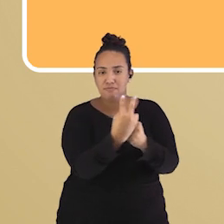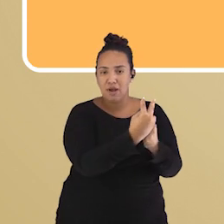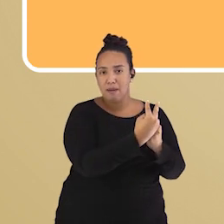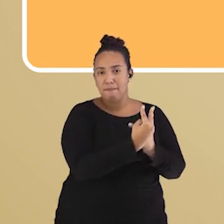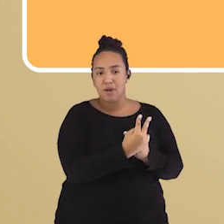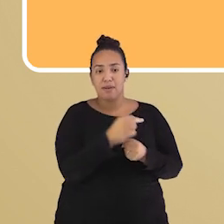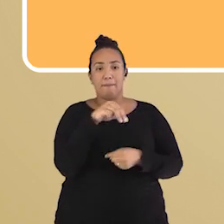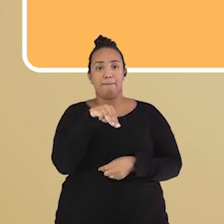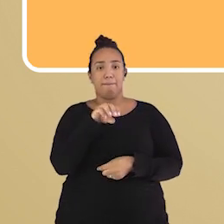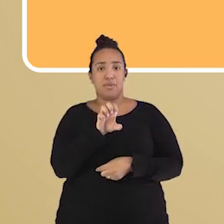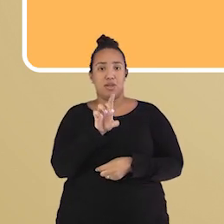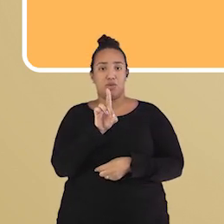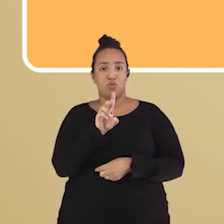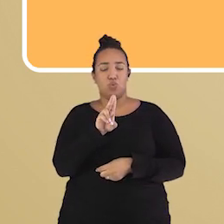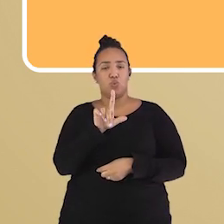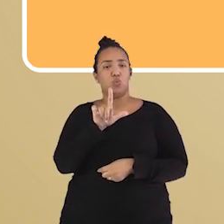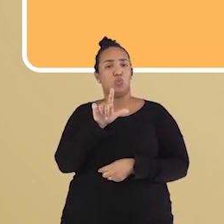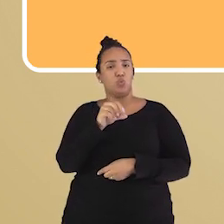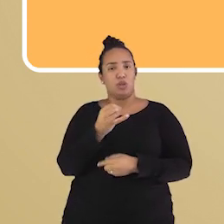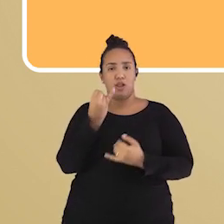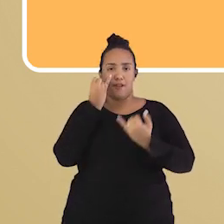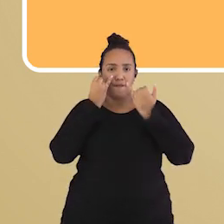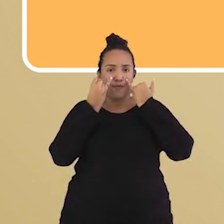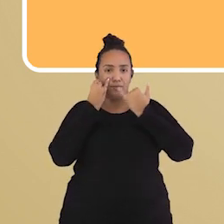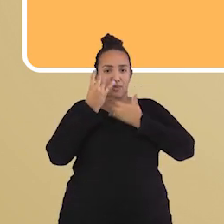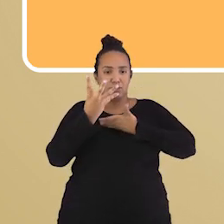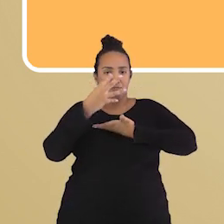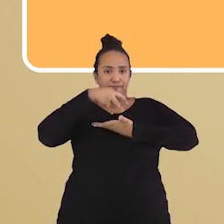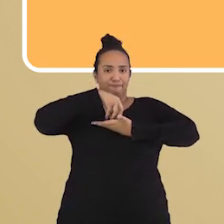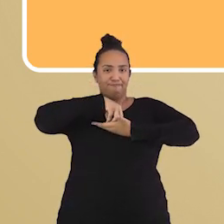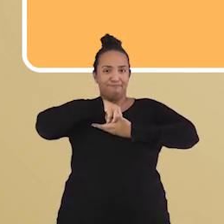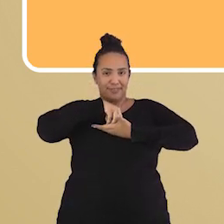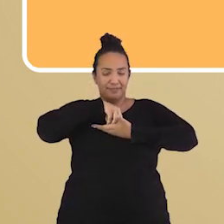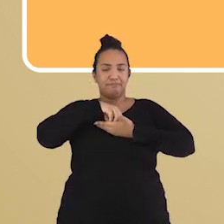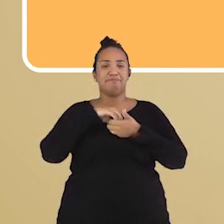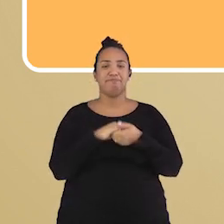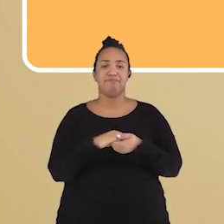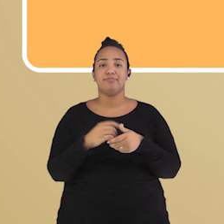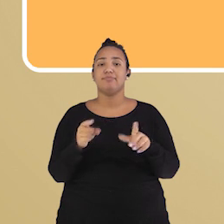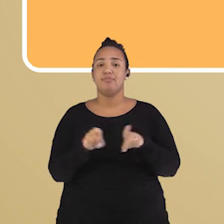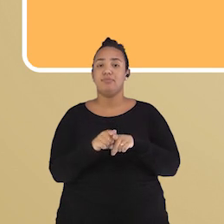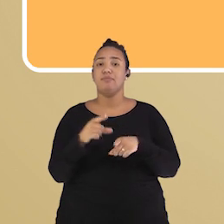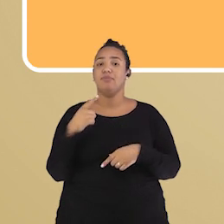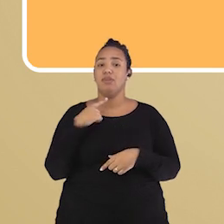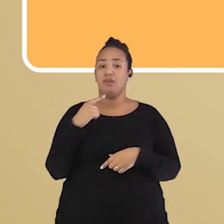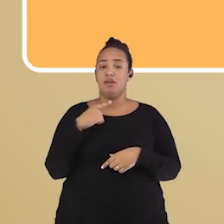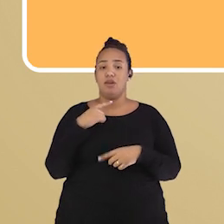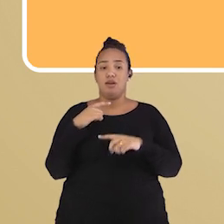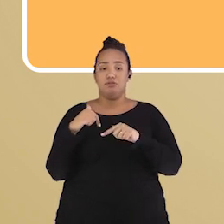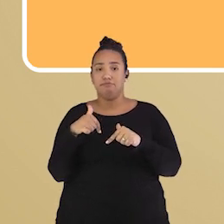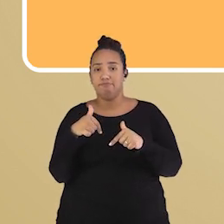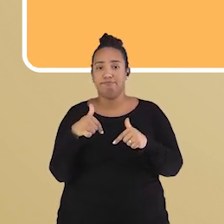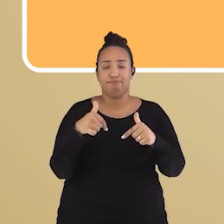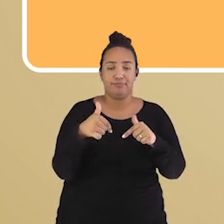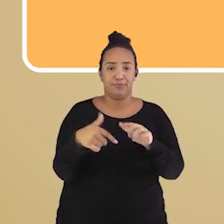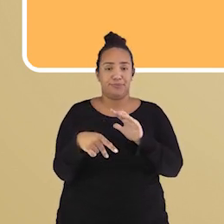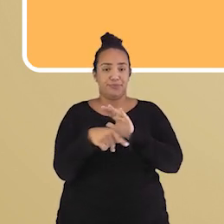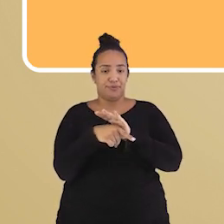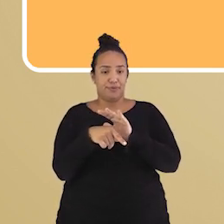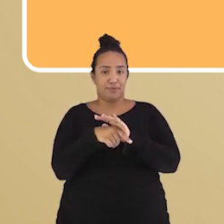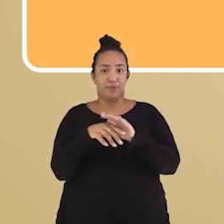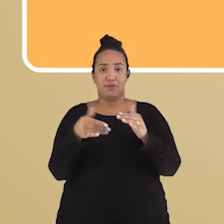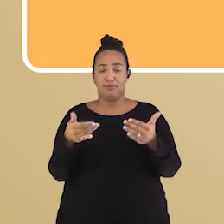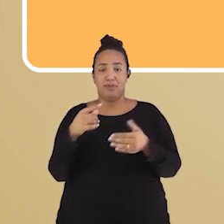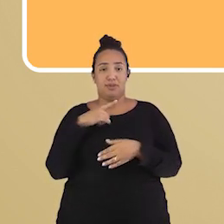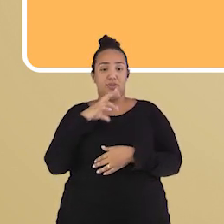direciona informações entre o encéfalo e os órgãos do corpo, e também processa alguns impulsos nervosos e